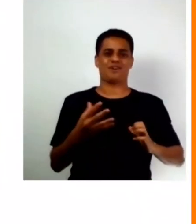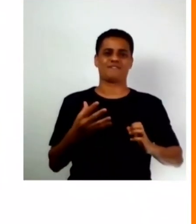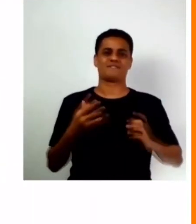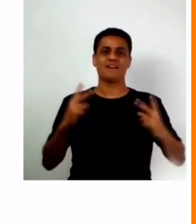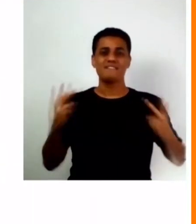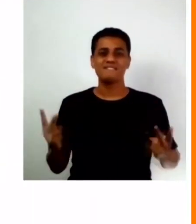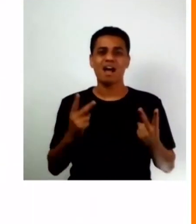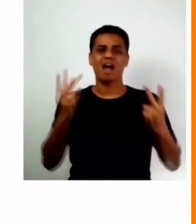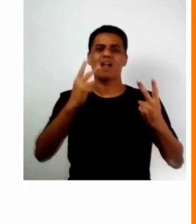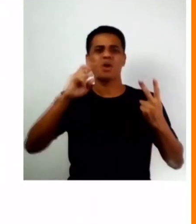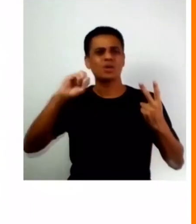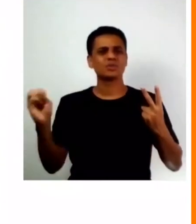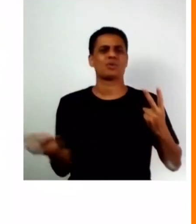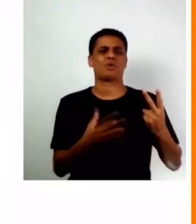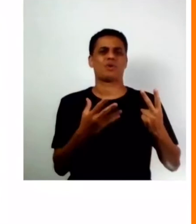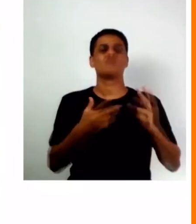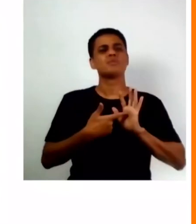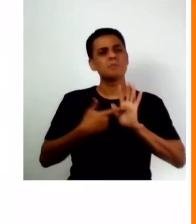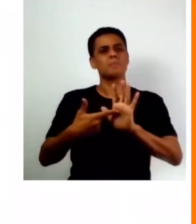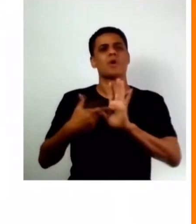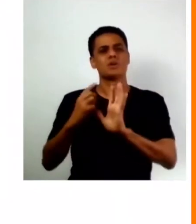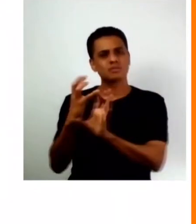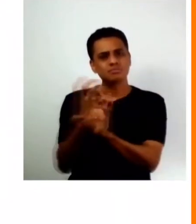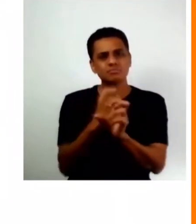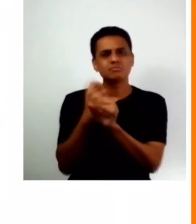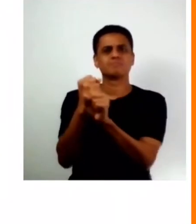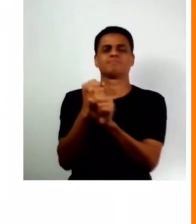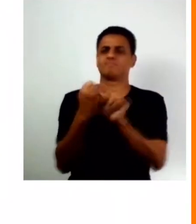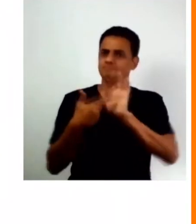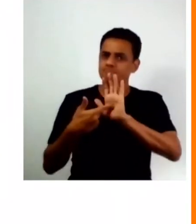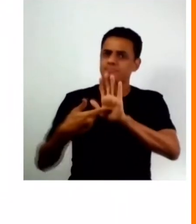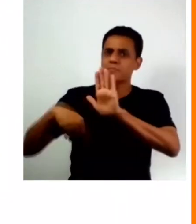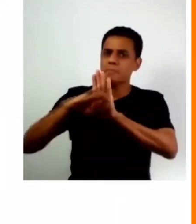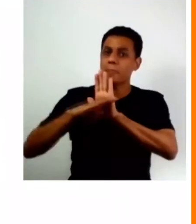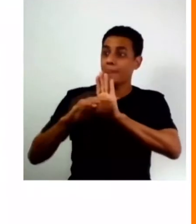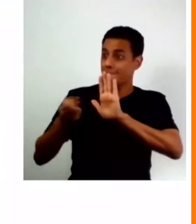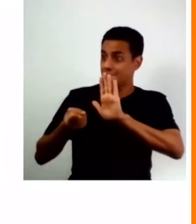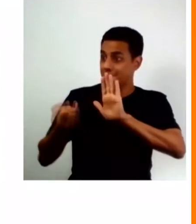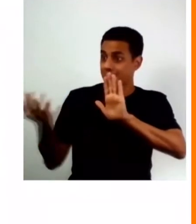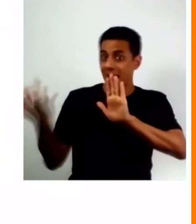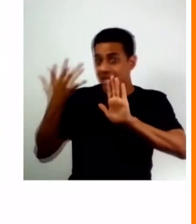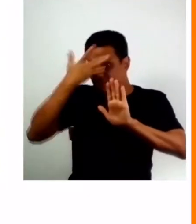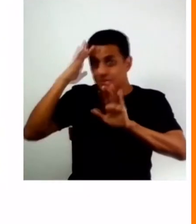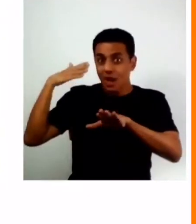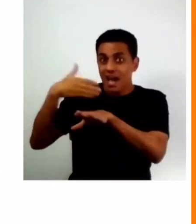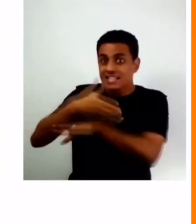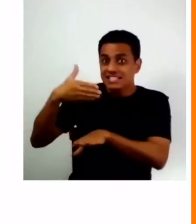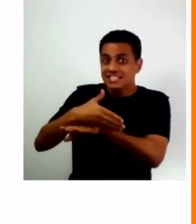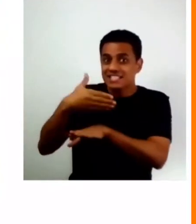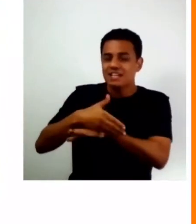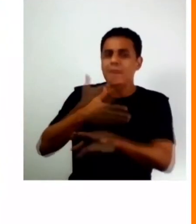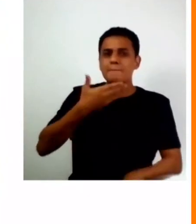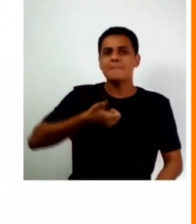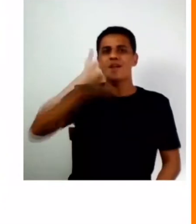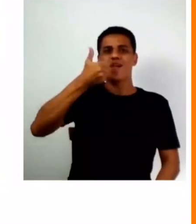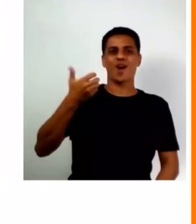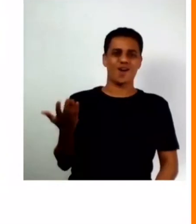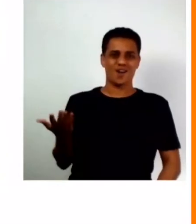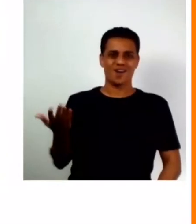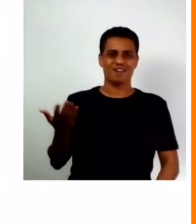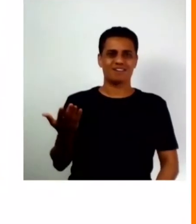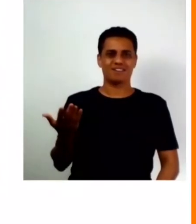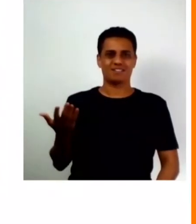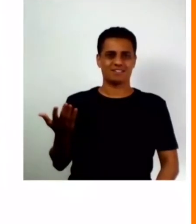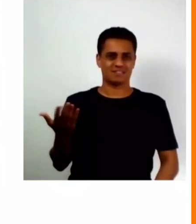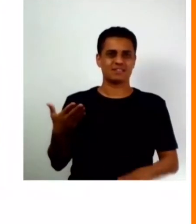cuantitativos, e cuanto máis gente visita museo, mellor, quizá non, quizá, como dice mi